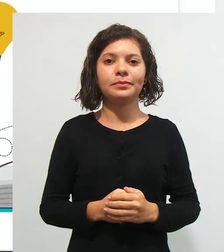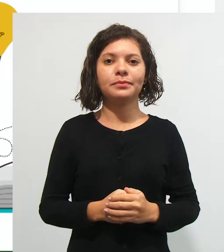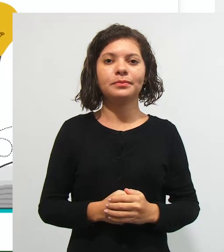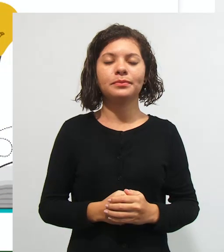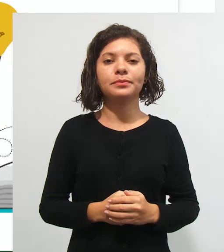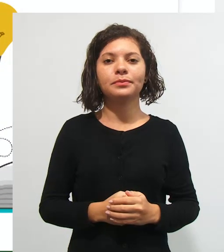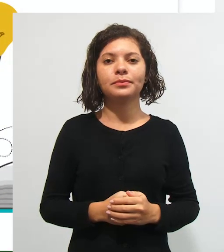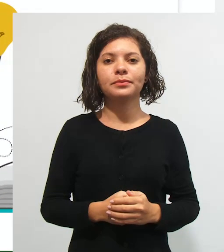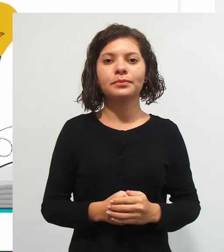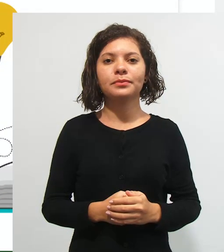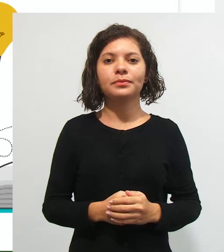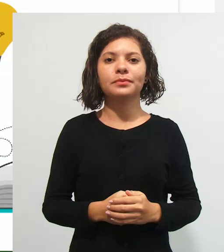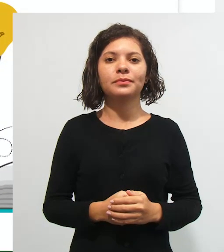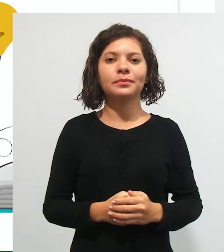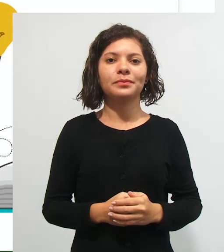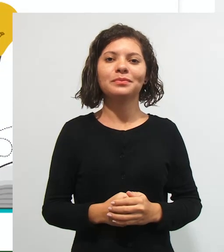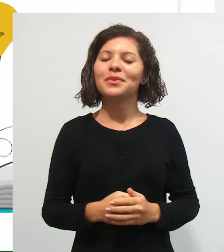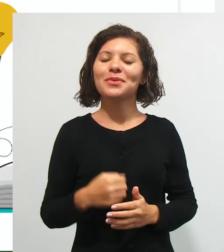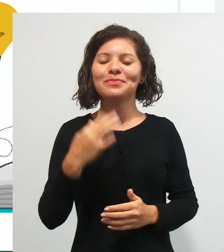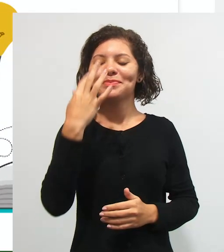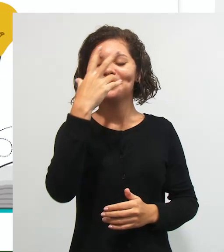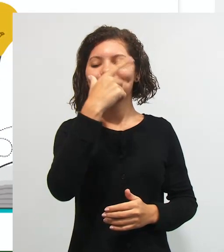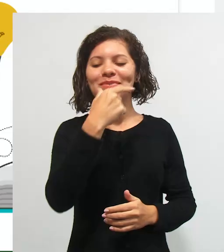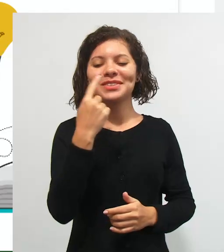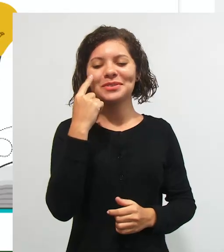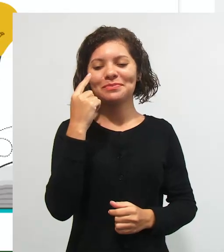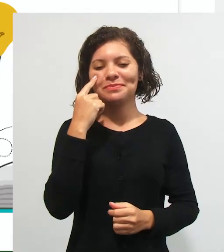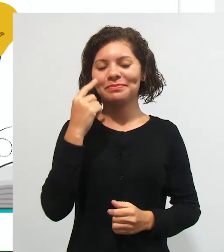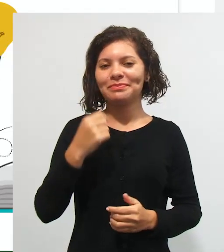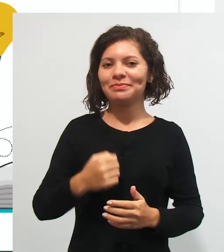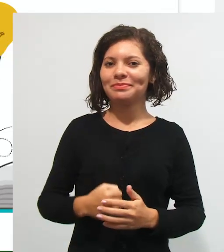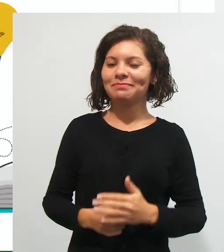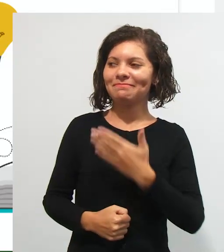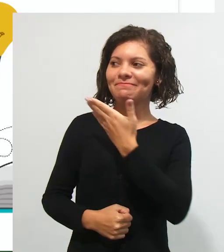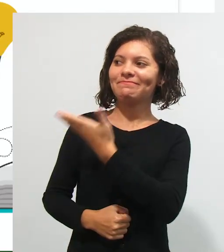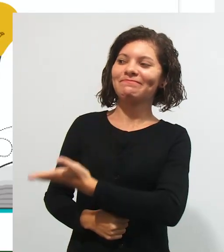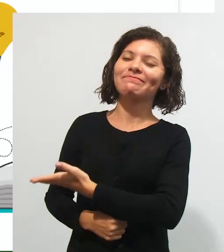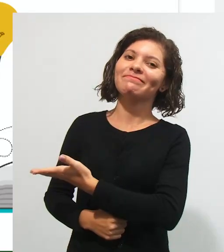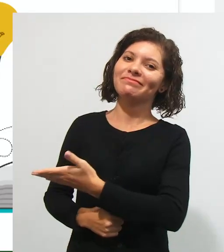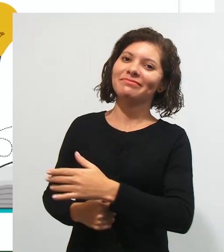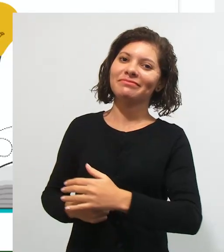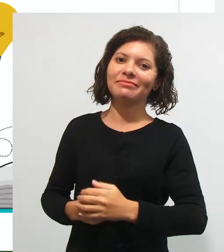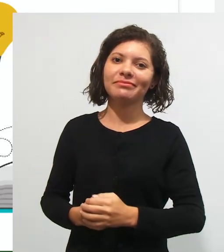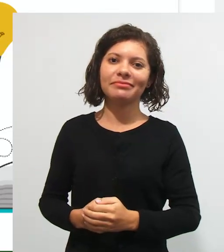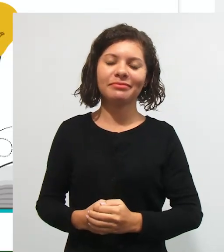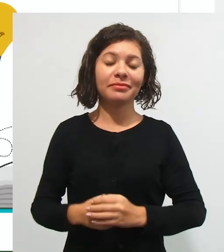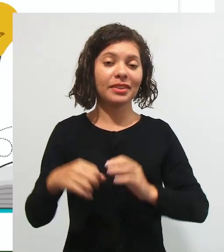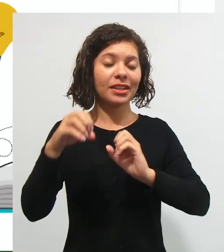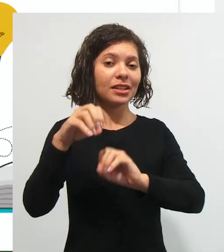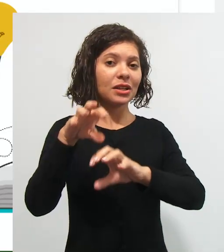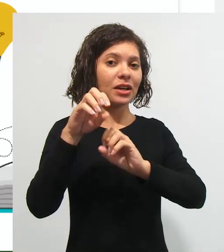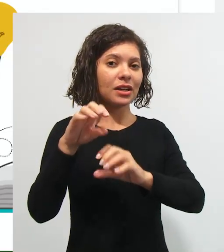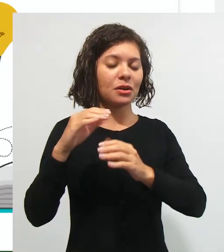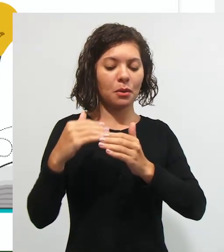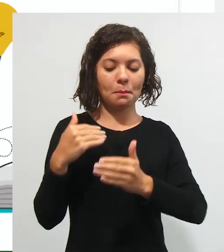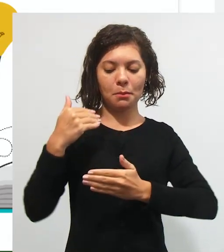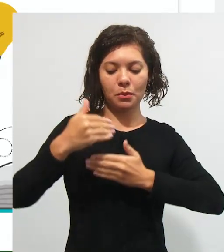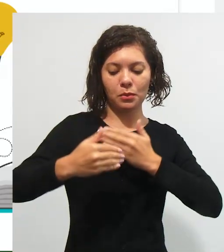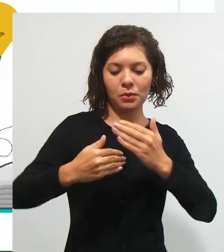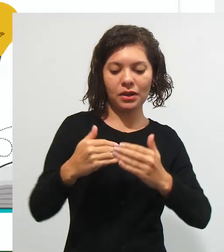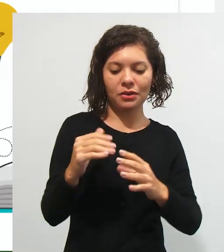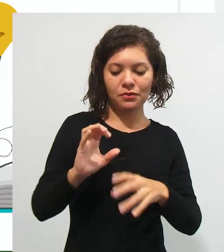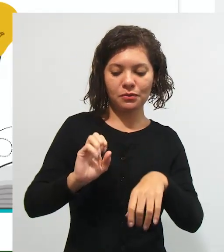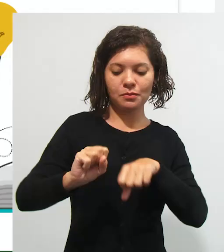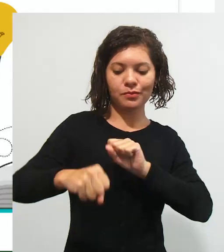Ai, que lindo! Esse modo de ver parte da definição de educação como um processo de formação da